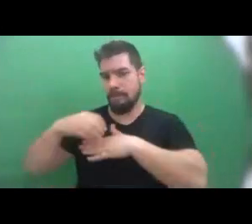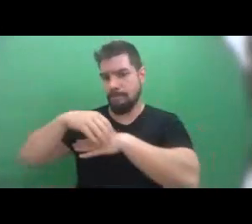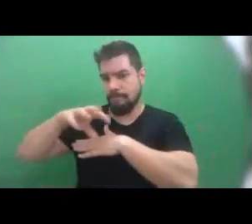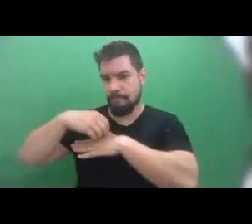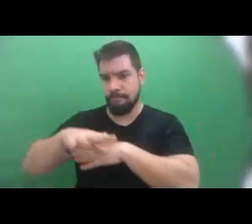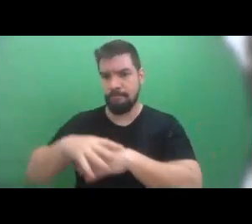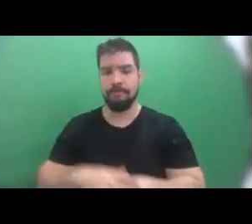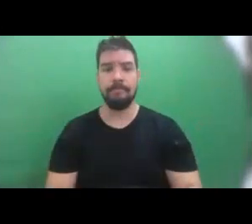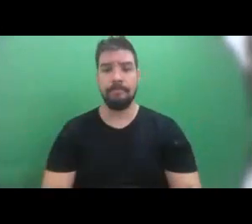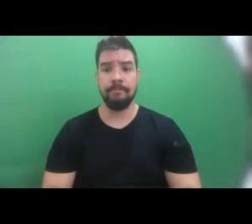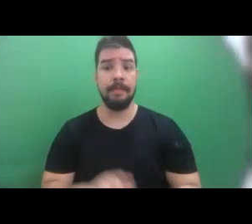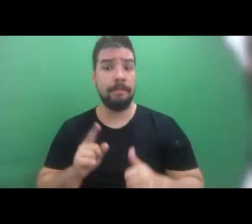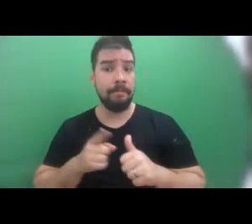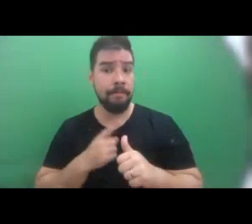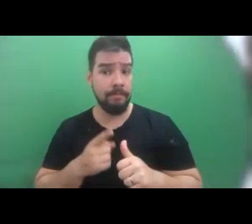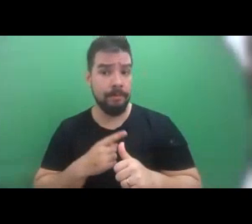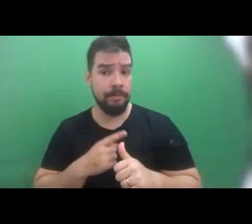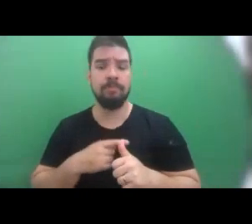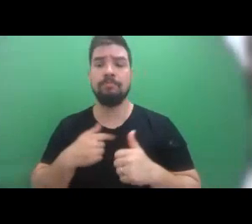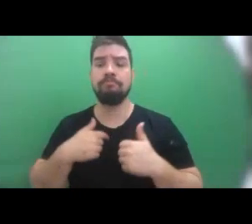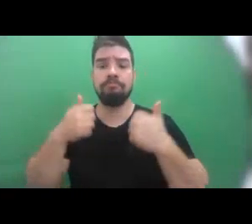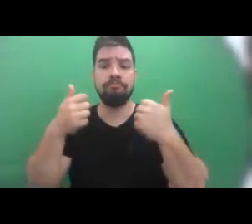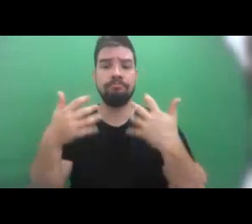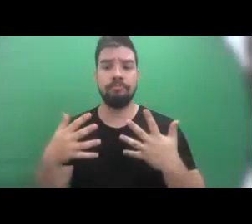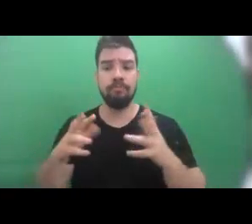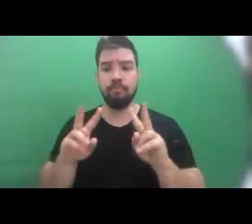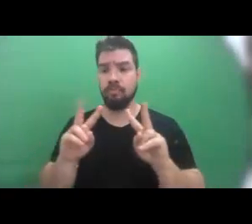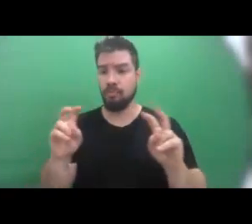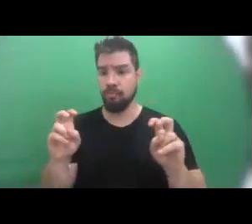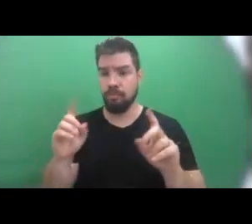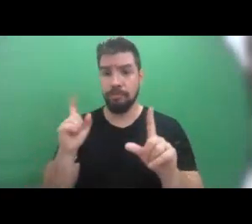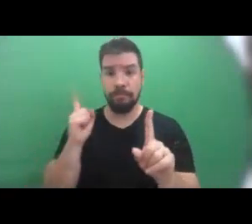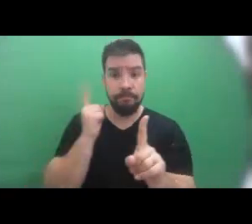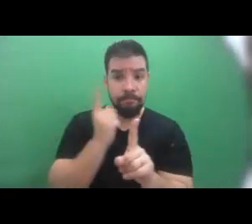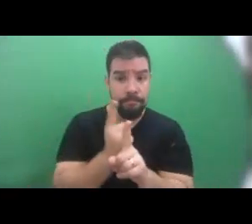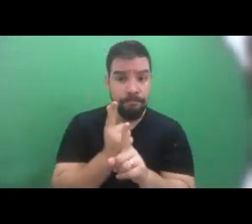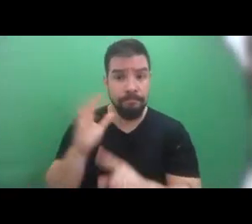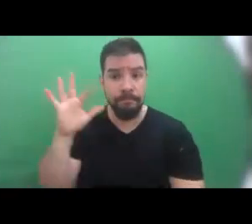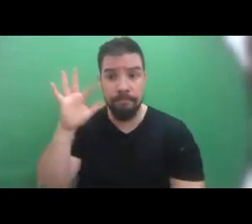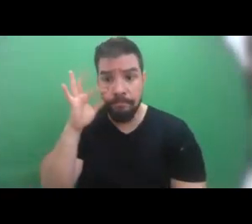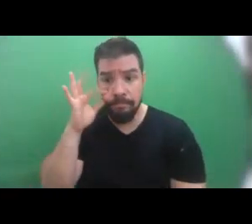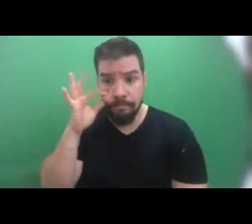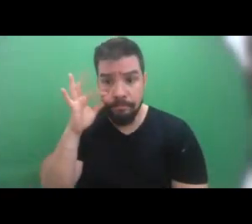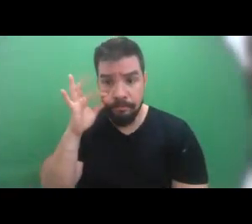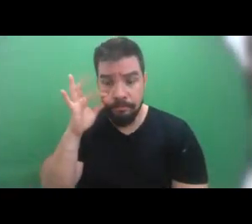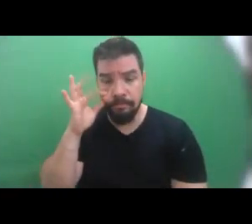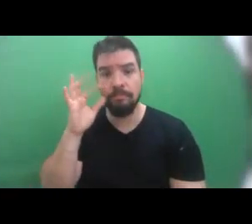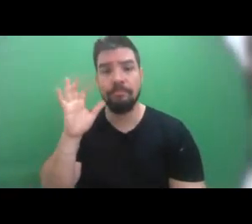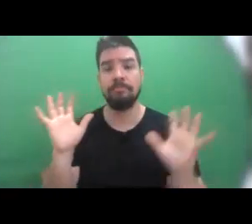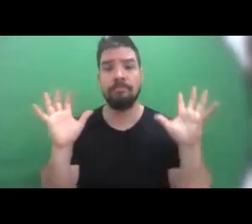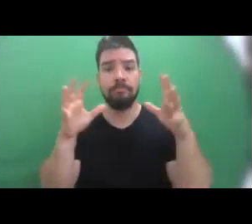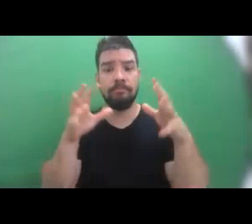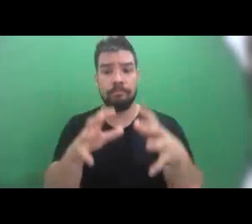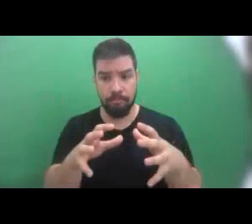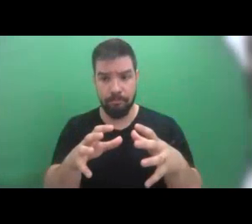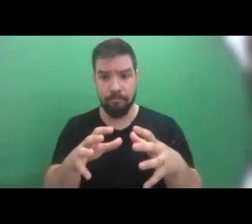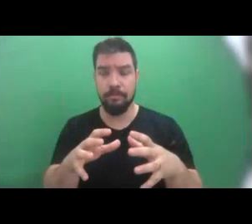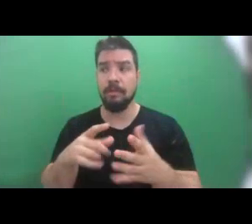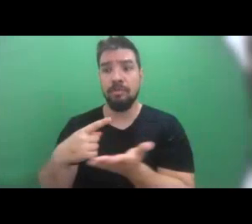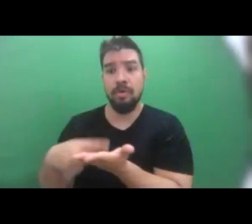Inicialmente, eu gostaria de falar do encontro presencial que nós teremos. A princípio, todos iriam ter